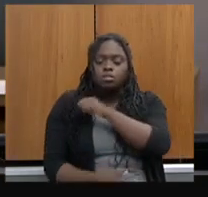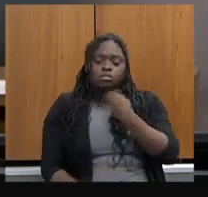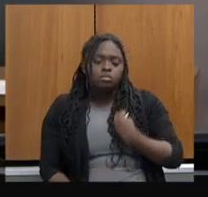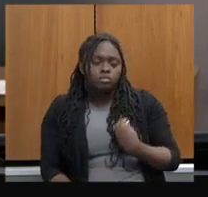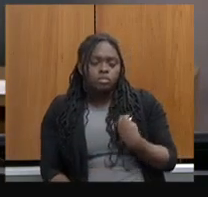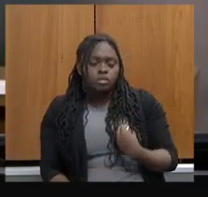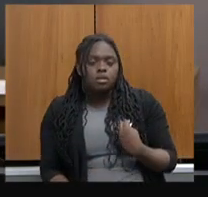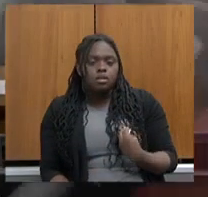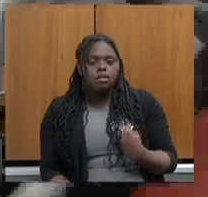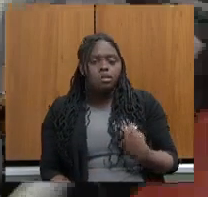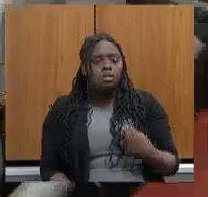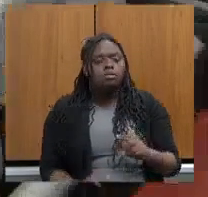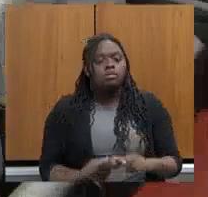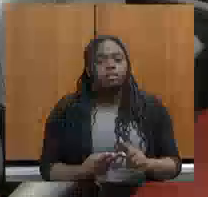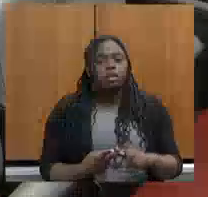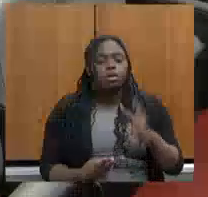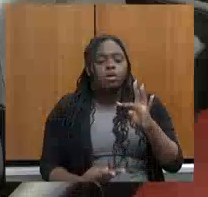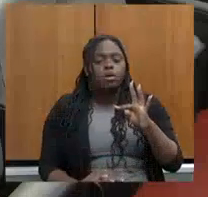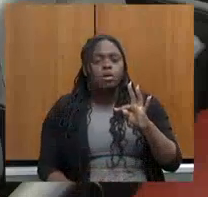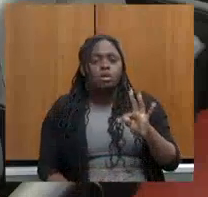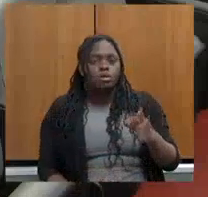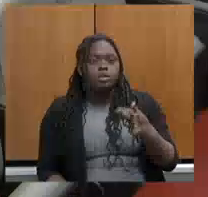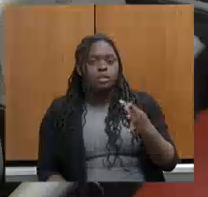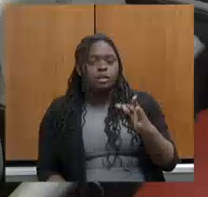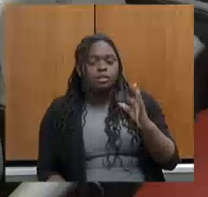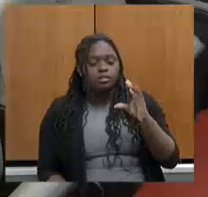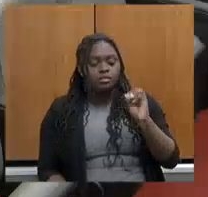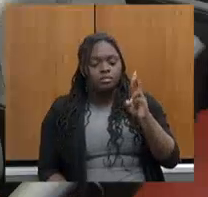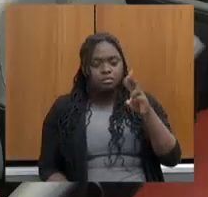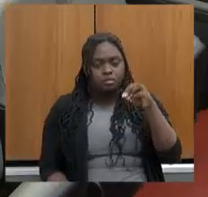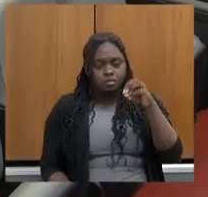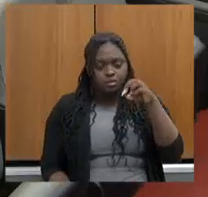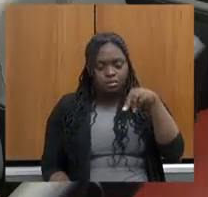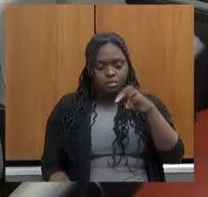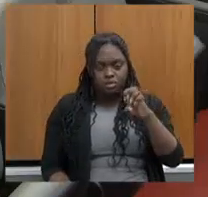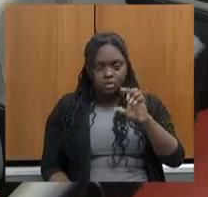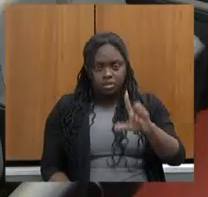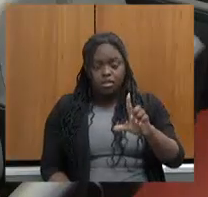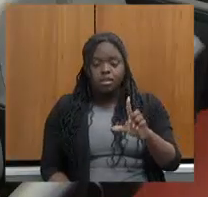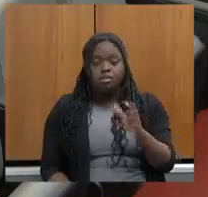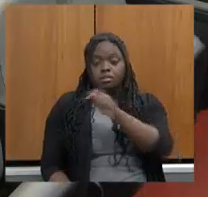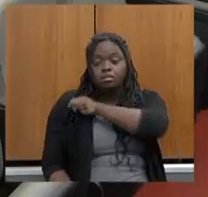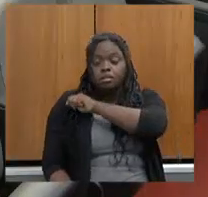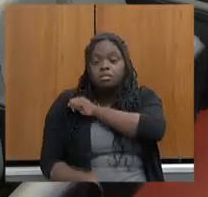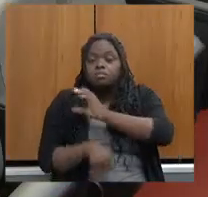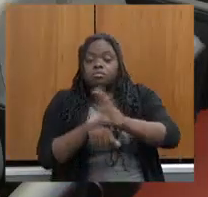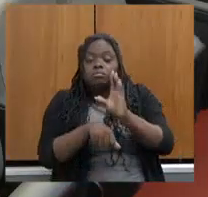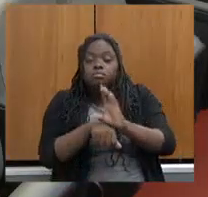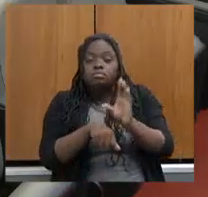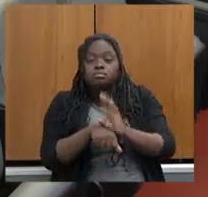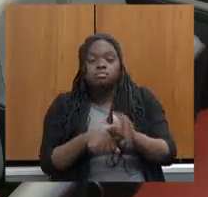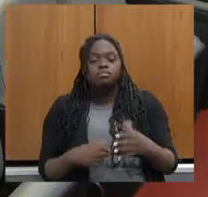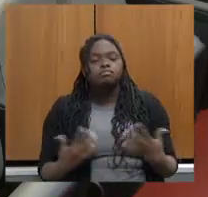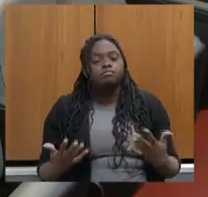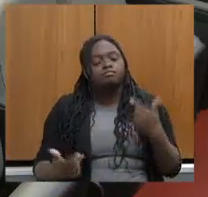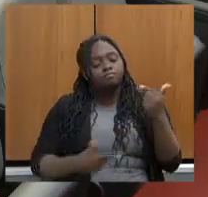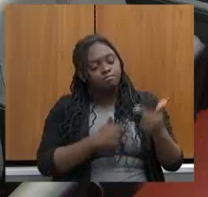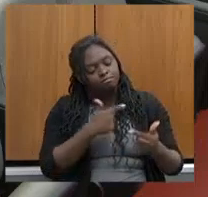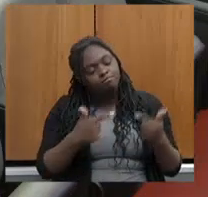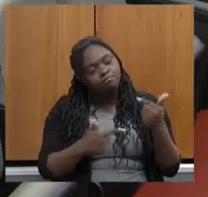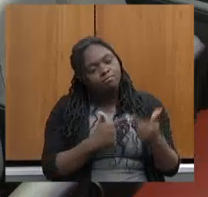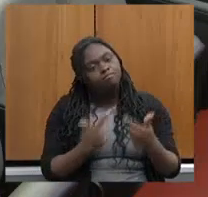o tenente coronel Moisés são alunos desse curso ou seja não ficam por conta do curso estão trabalhando